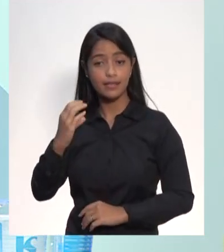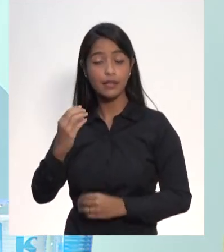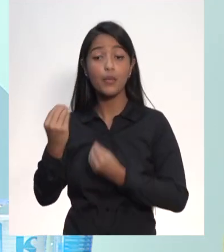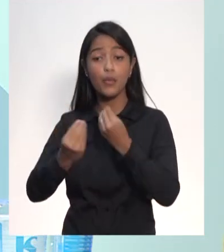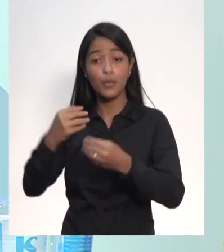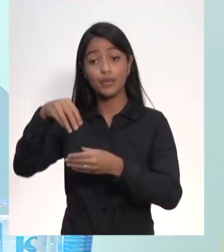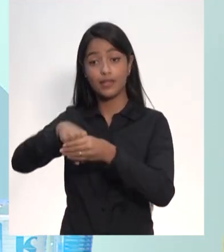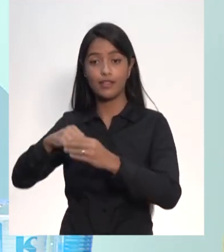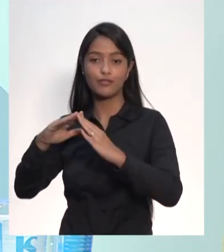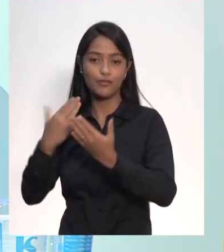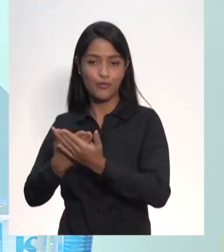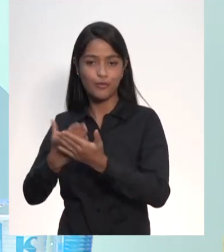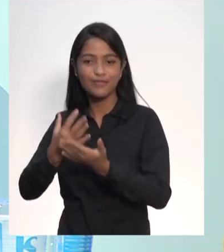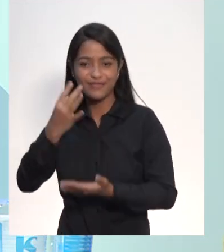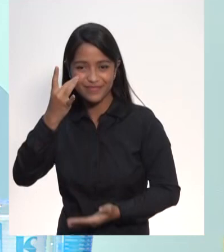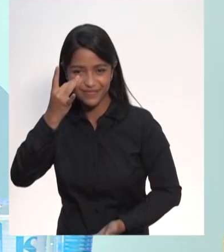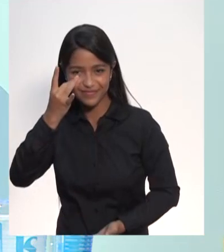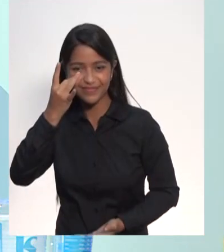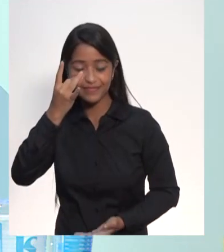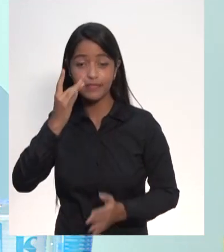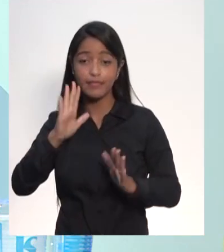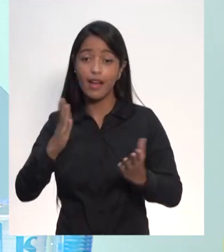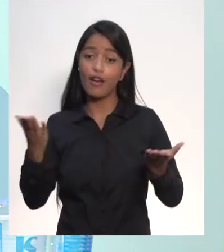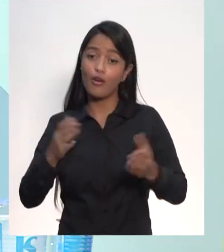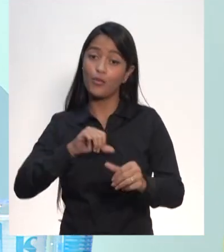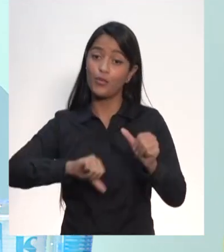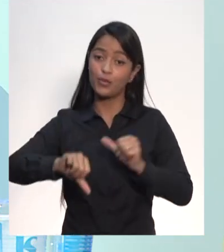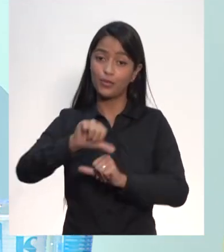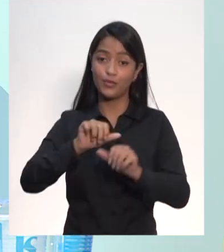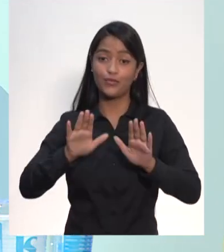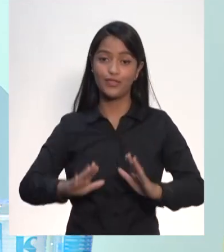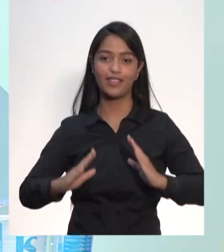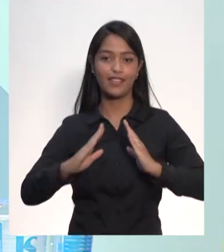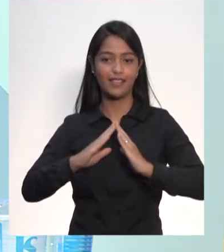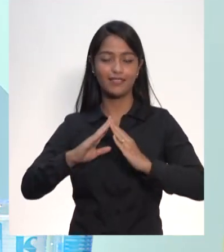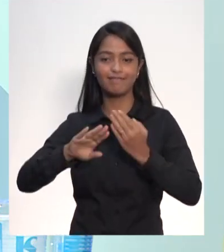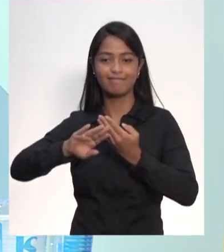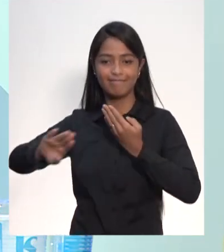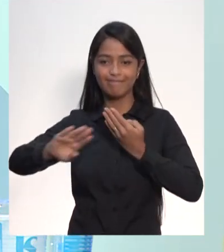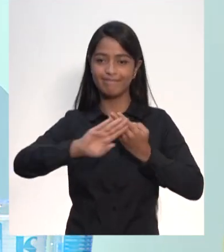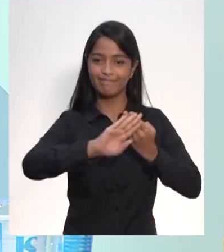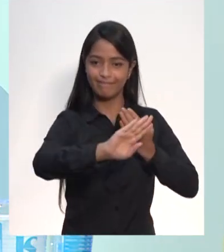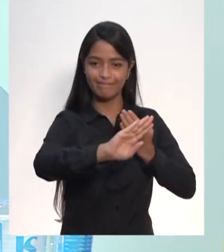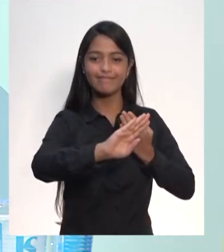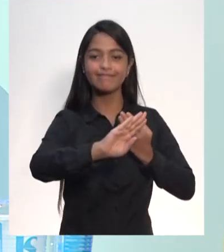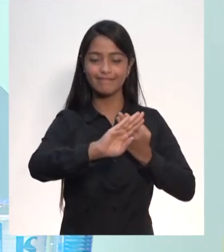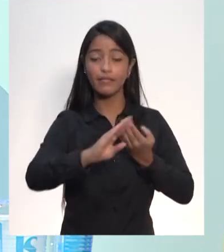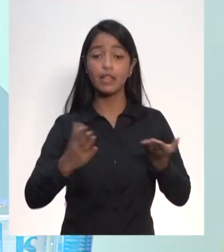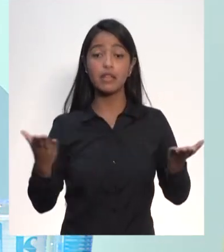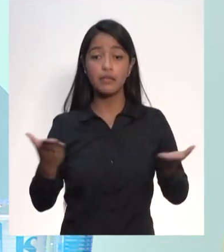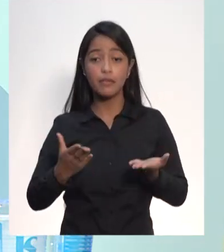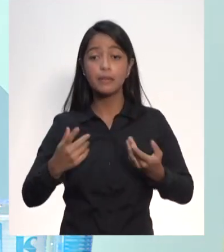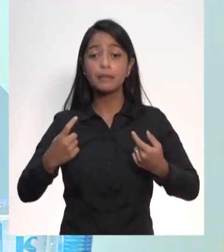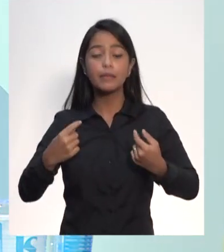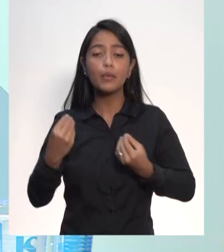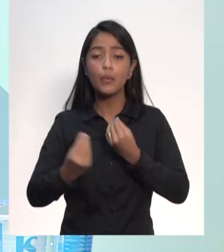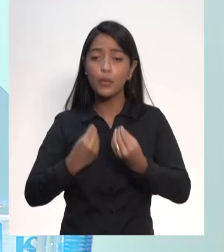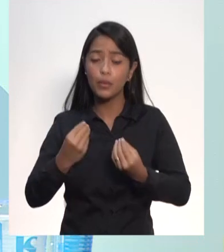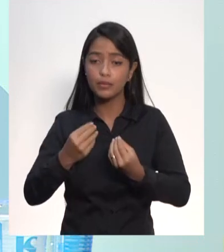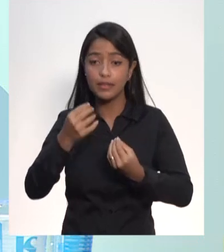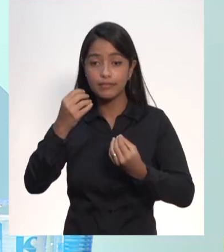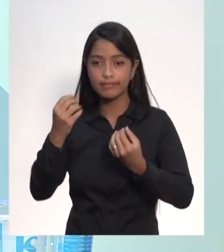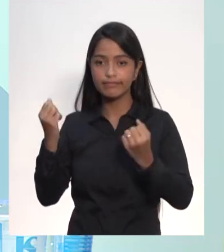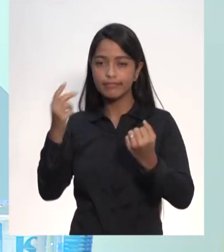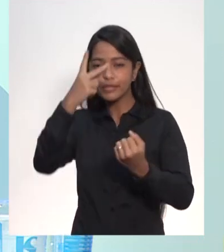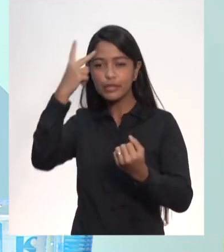escolas. E agora nós temos um momento de isolamento social, um momento que nós precisamos evitar as aglomerações,